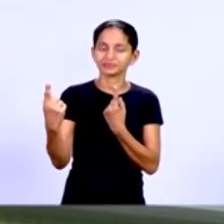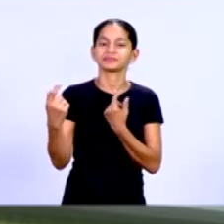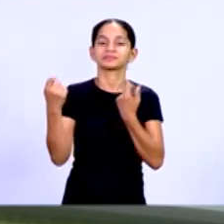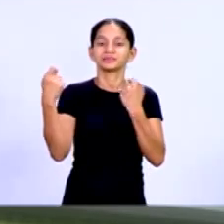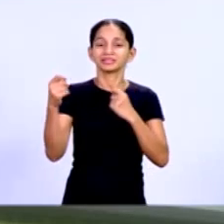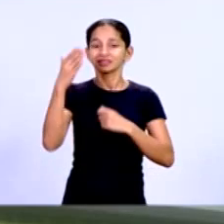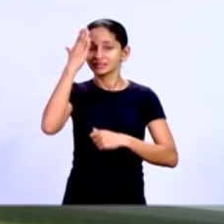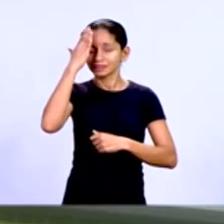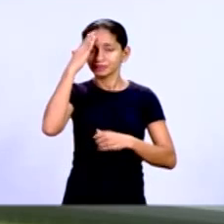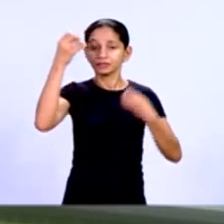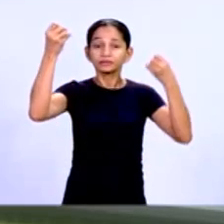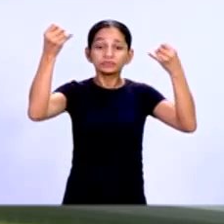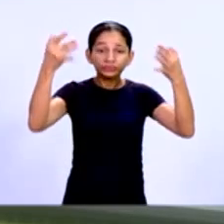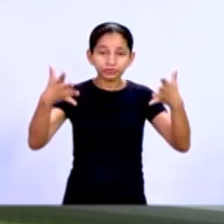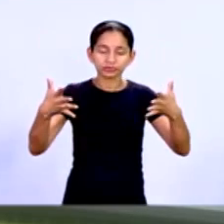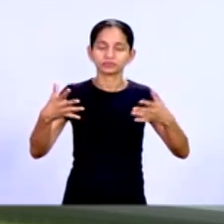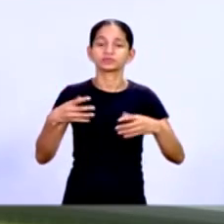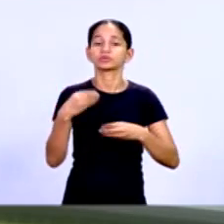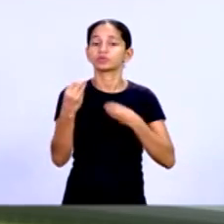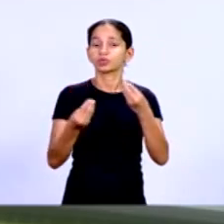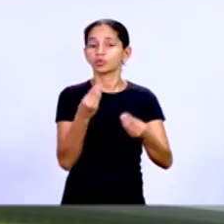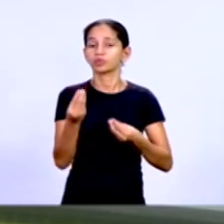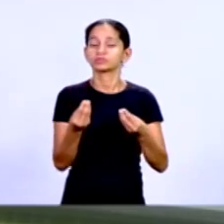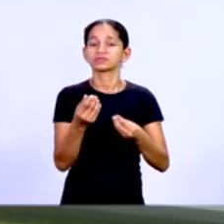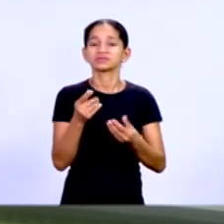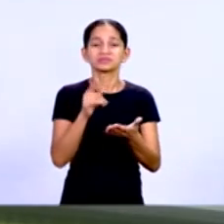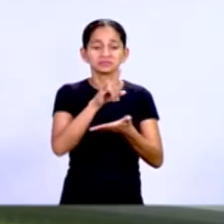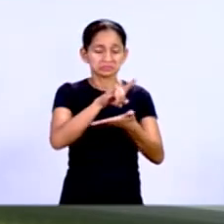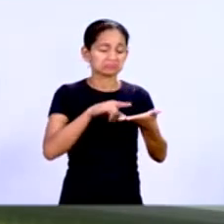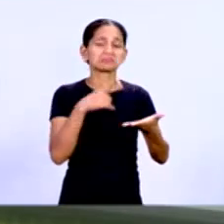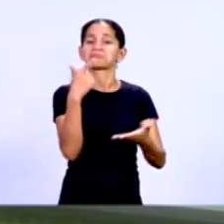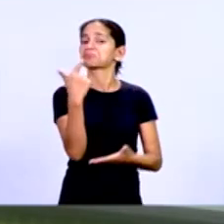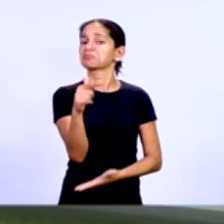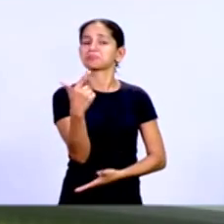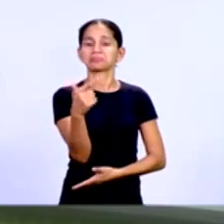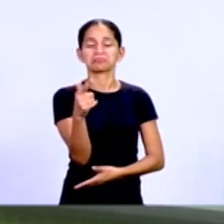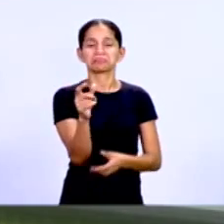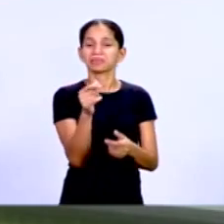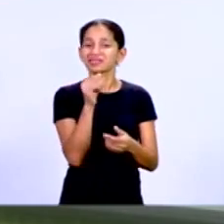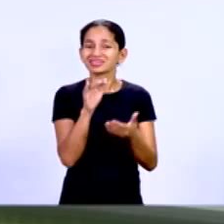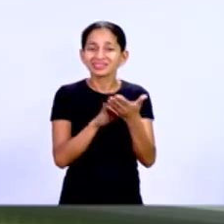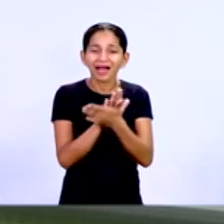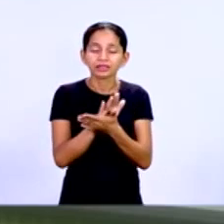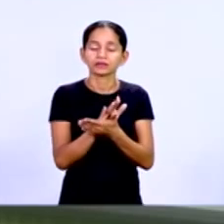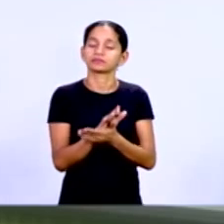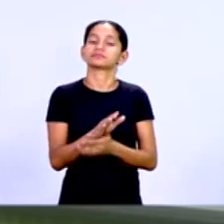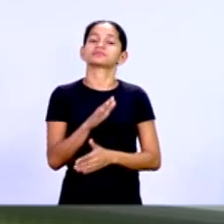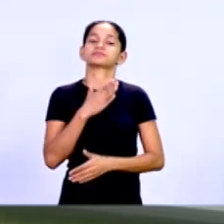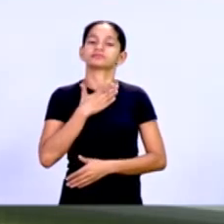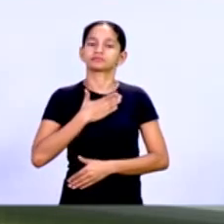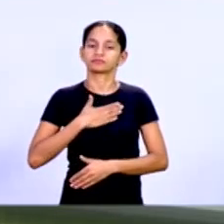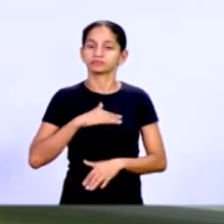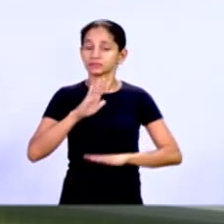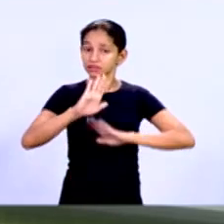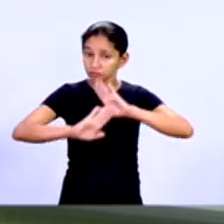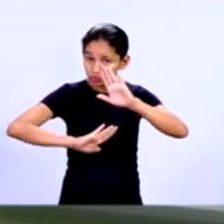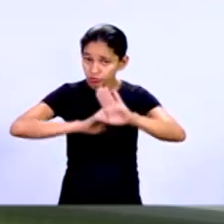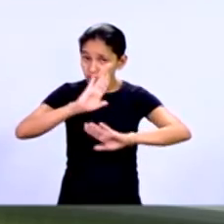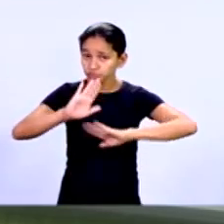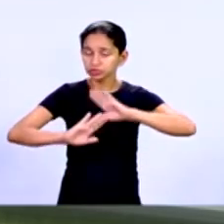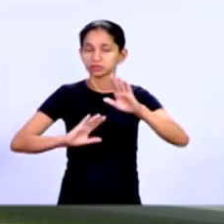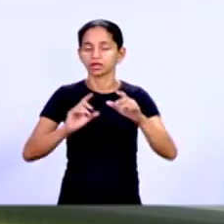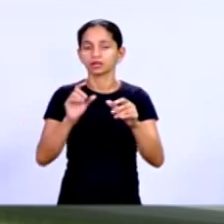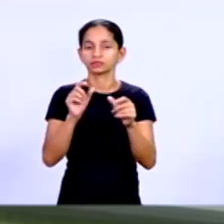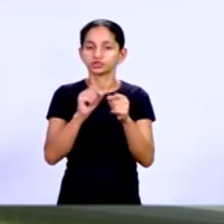vai ser possível, não vai ser permitido, porque senão torna-se um documento sem validade. Então a transação feita ela não tem valor legal.